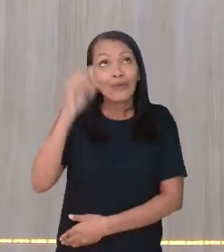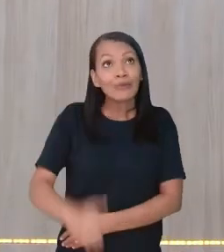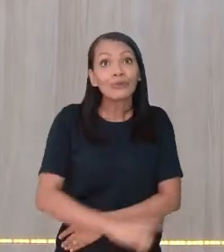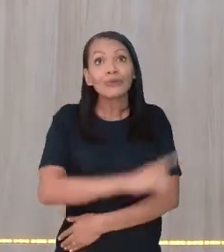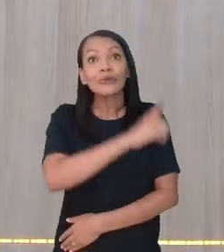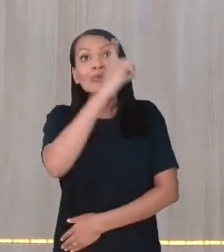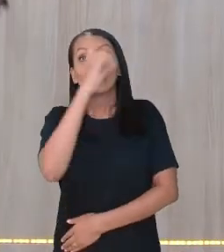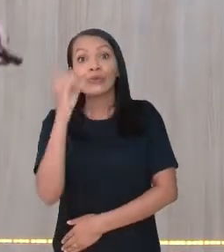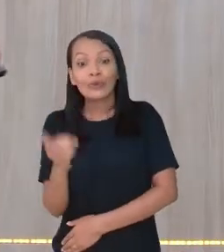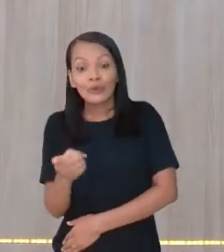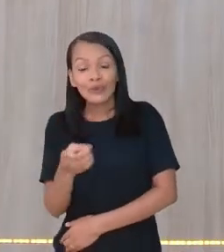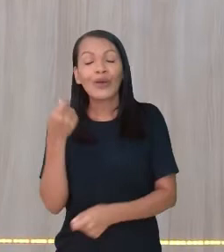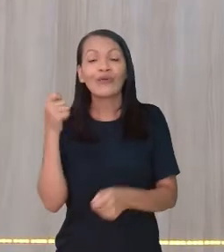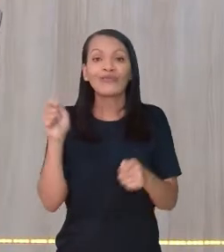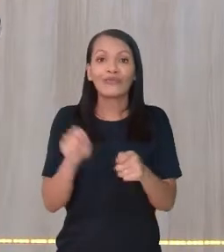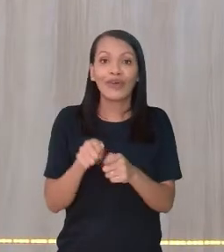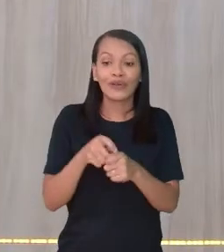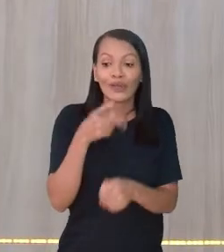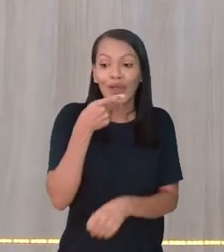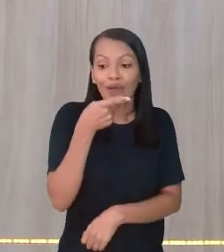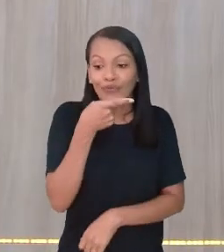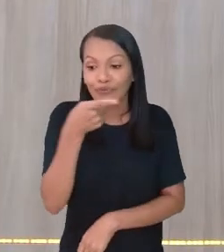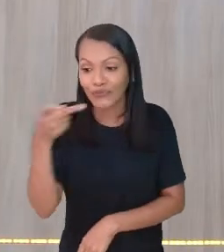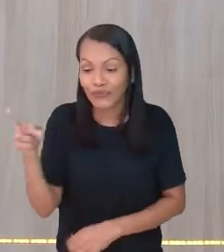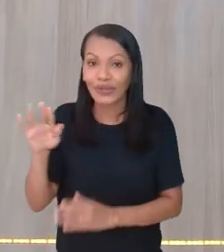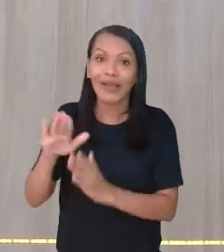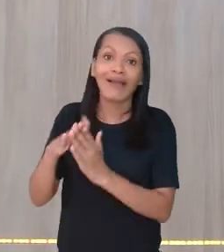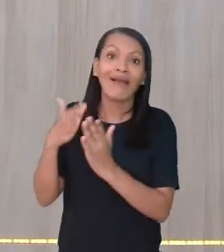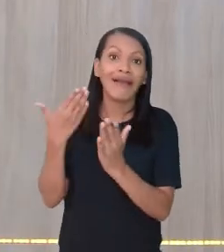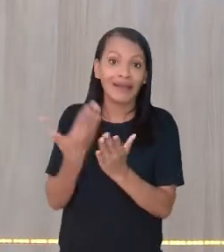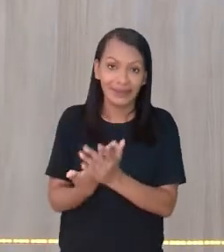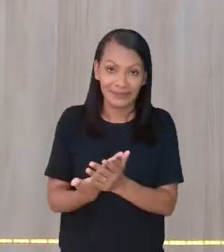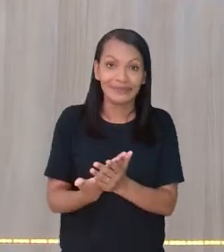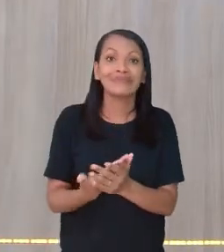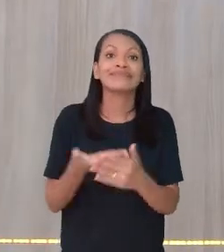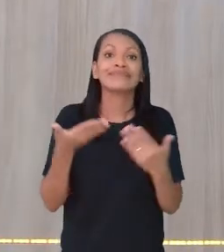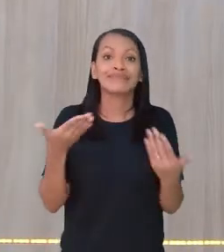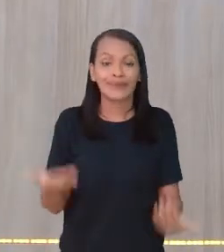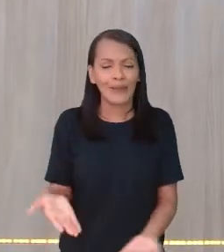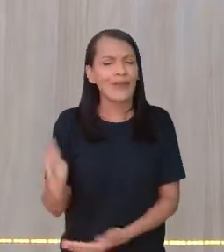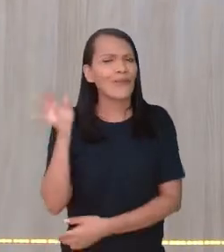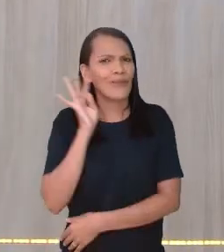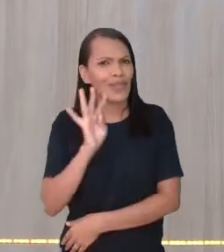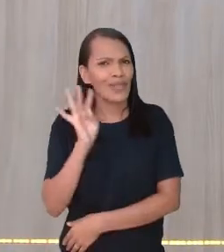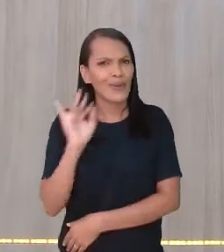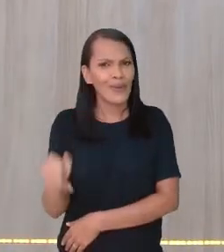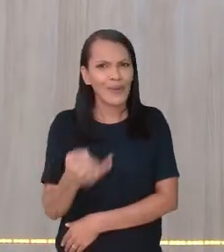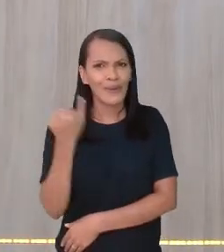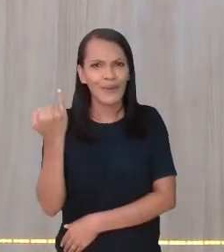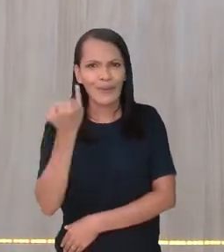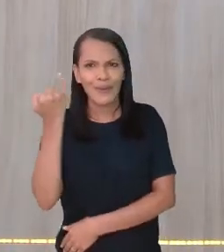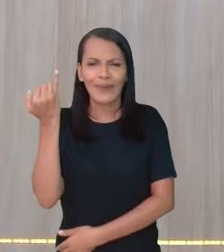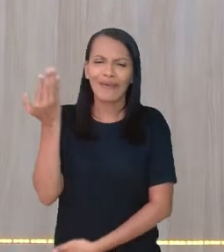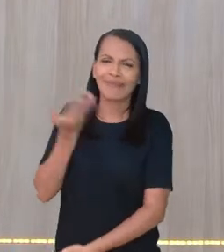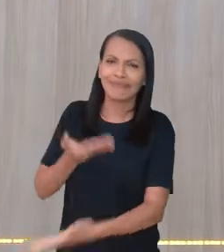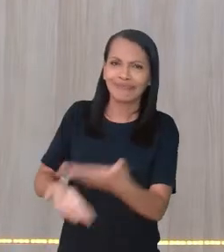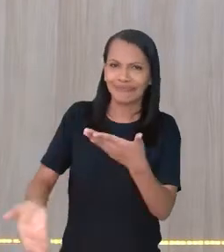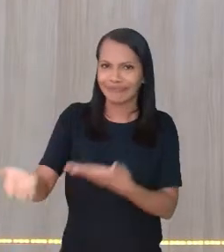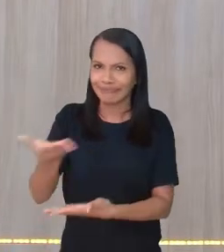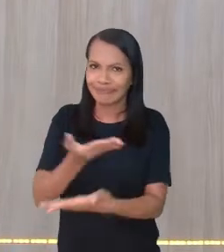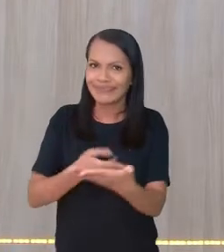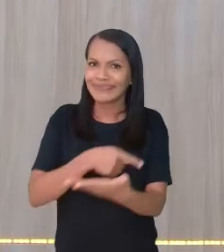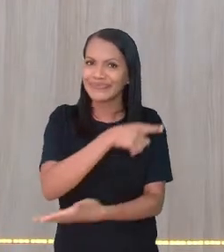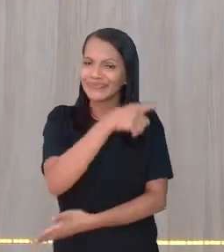vê-los aí, fazer uma visita aí nas suas escolas, tá bom? Então, é bastante importante essa interação aqui com